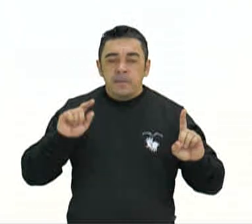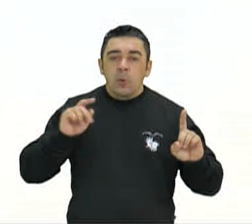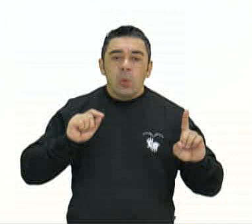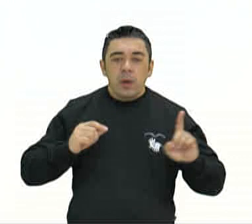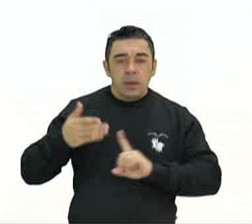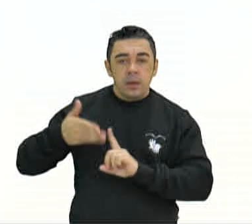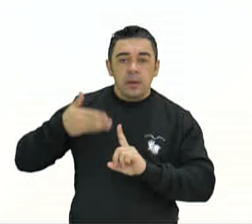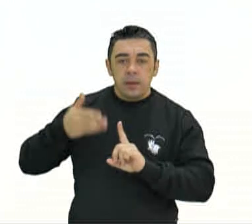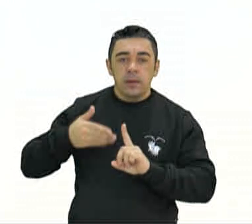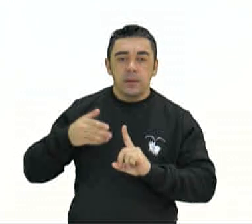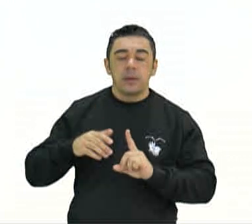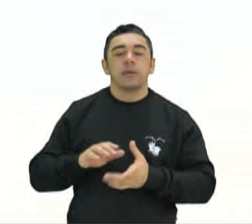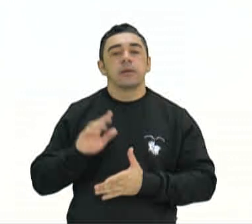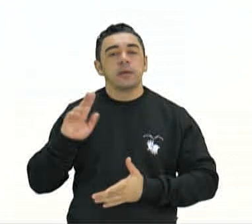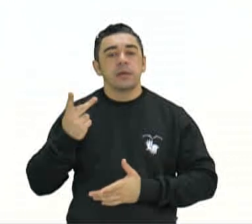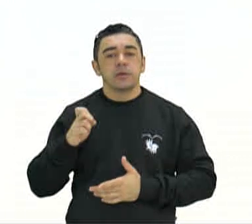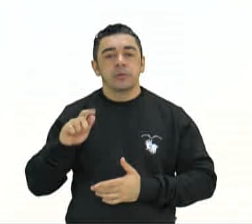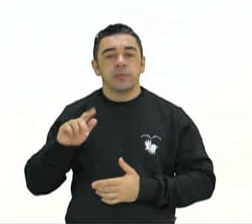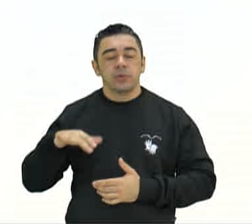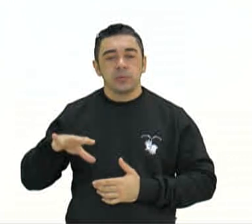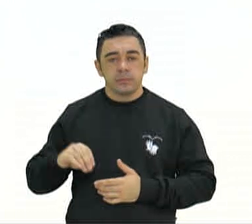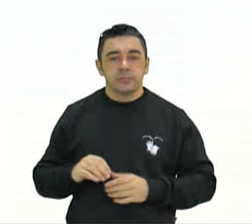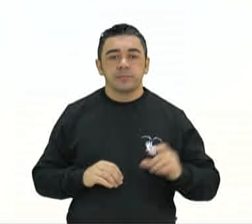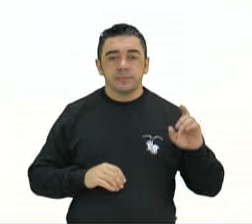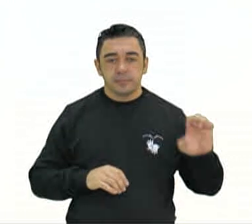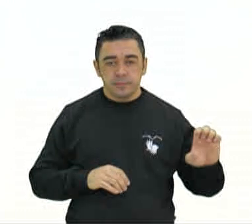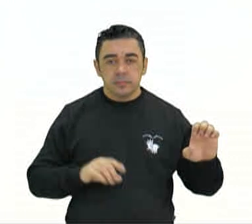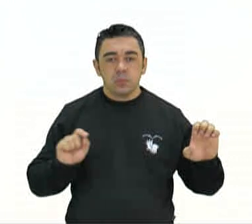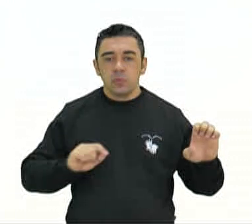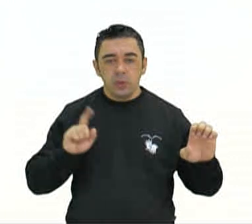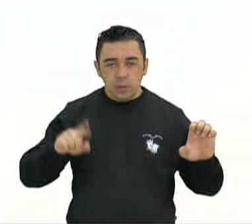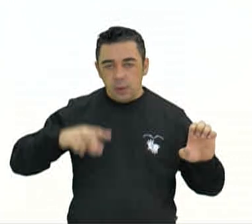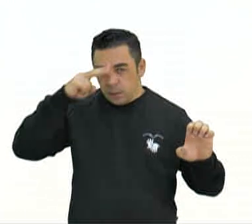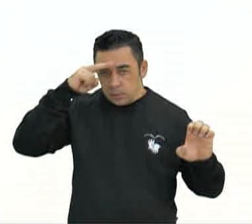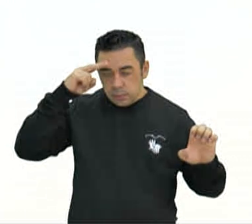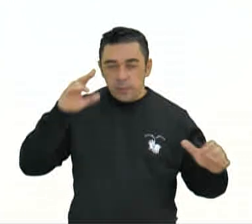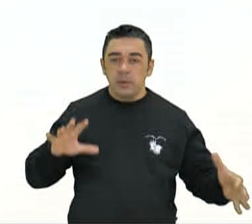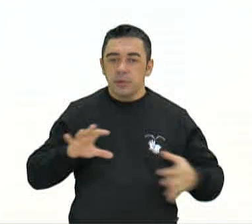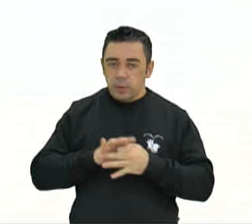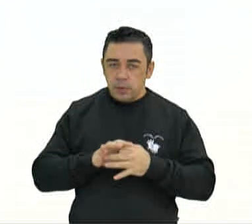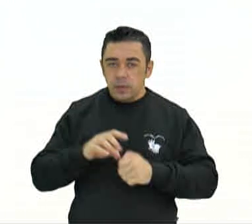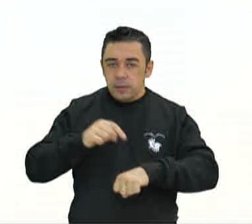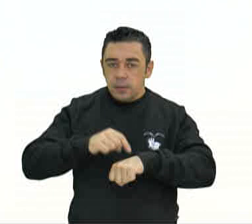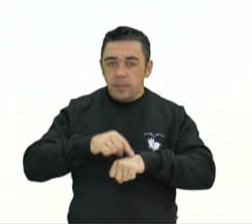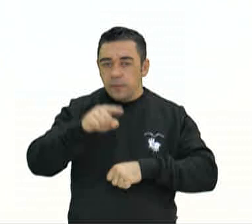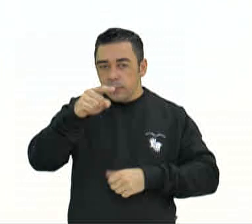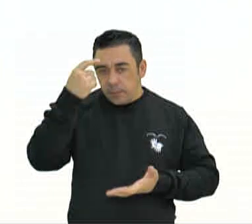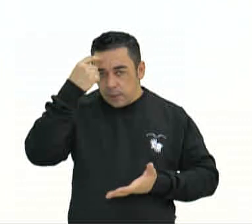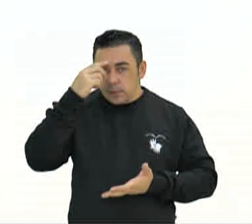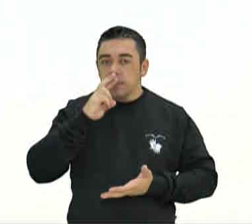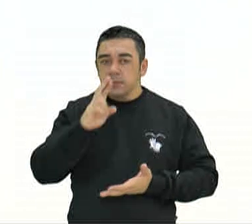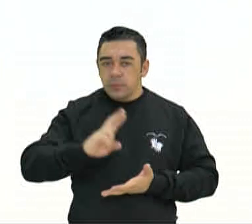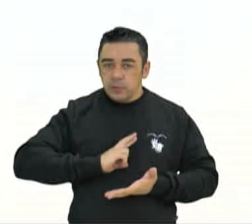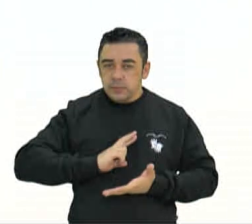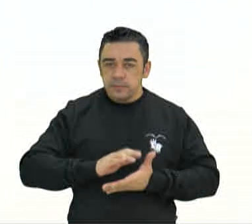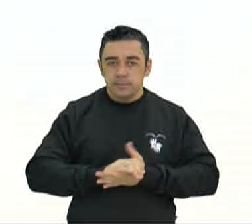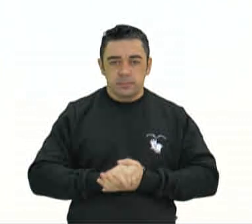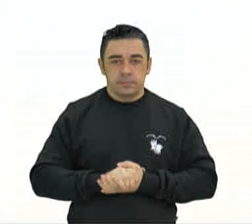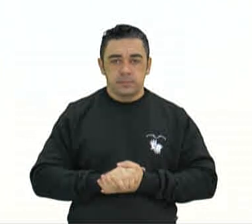discursos hegemônicos. Ou letra E. Contestação dos estereótipos consolidados. Um tempo para pensar e responder.